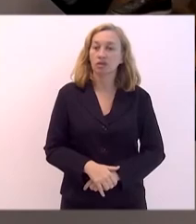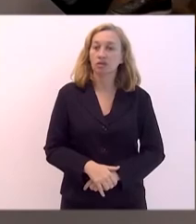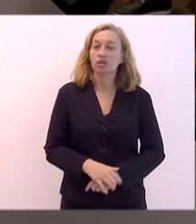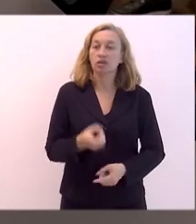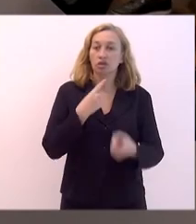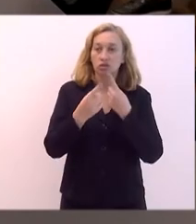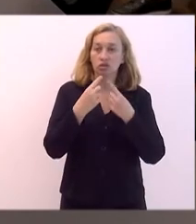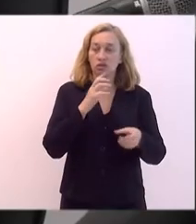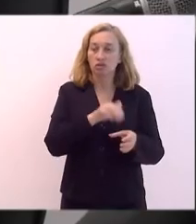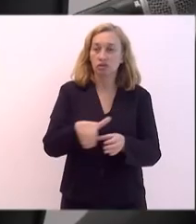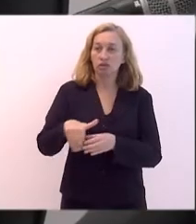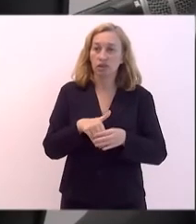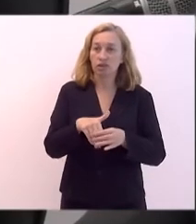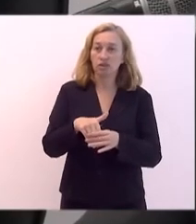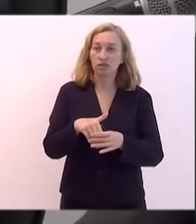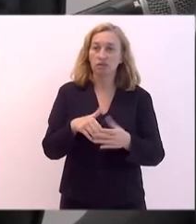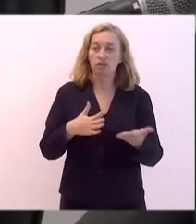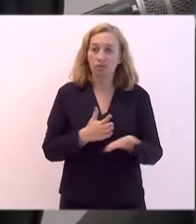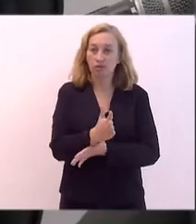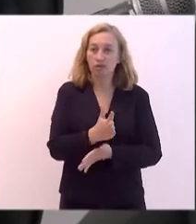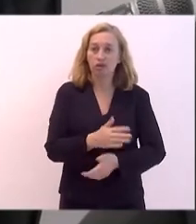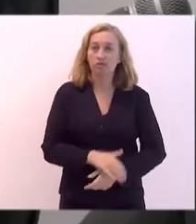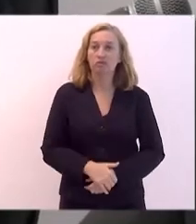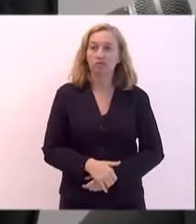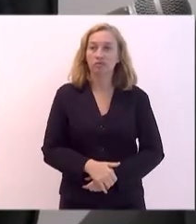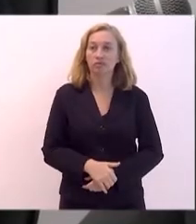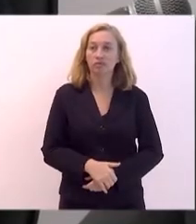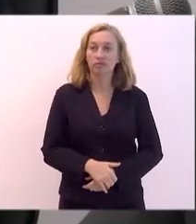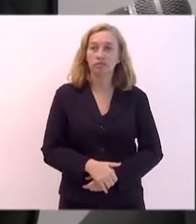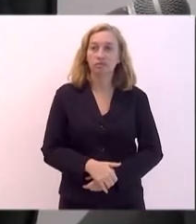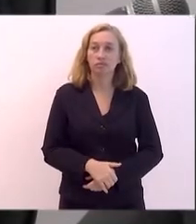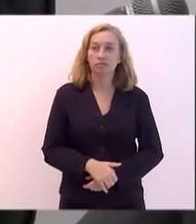discussão, em votação, aprovado.